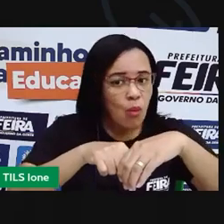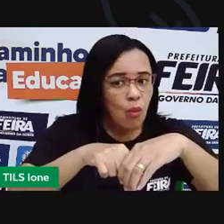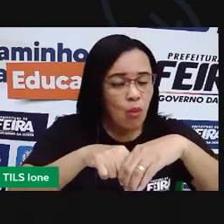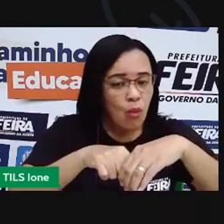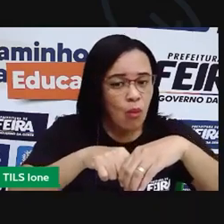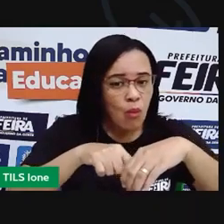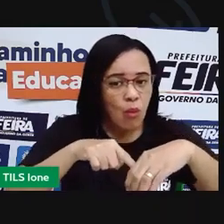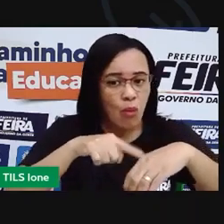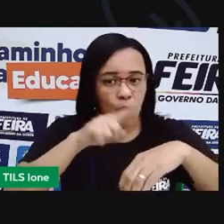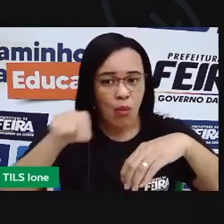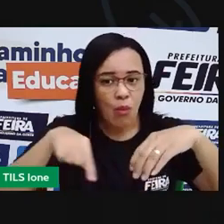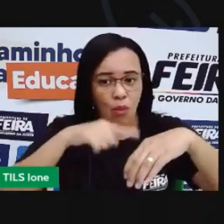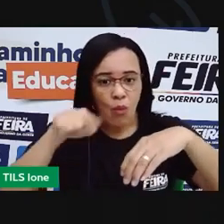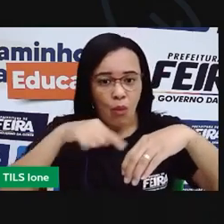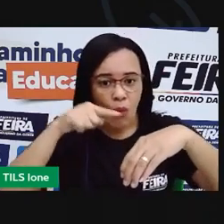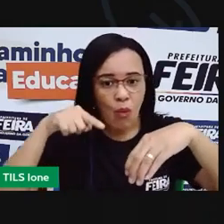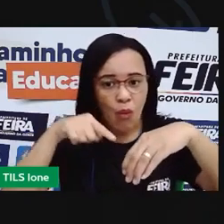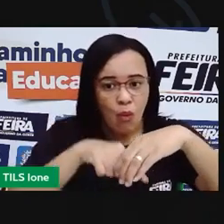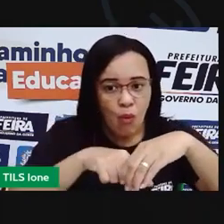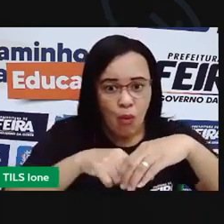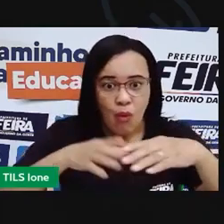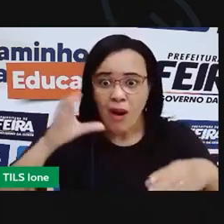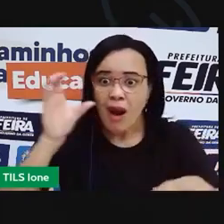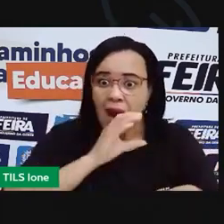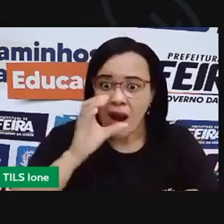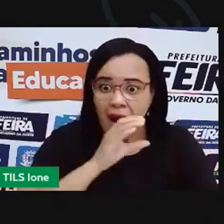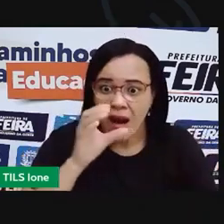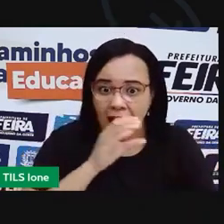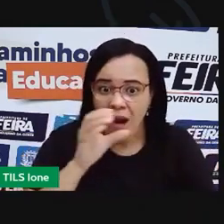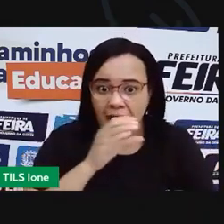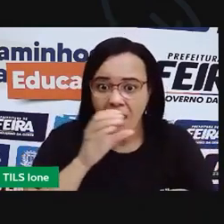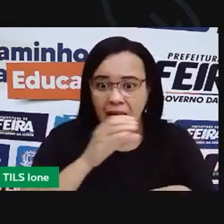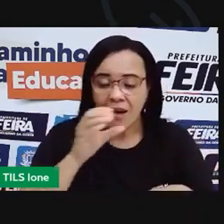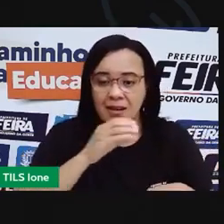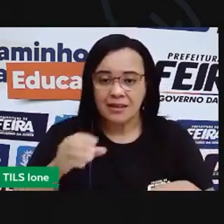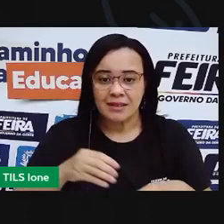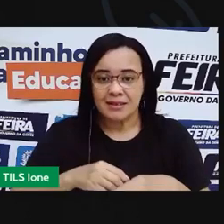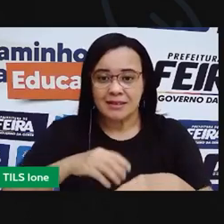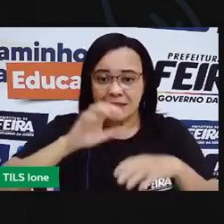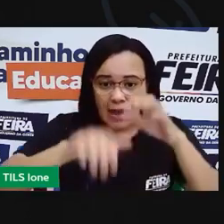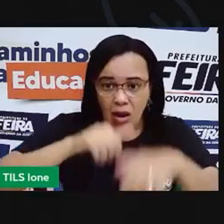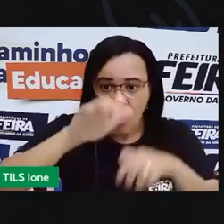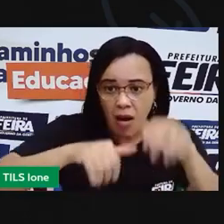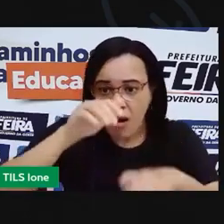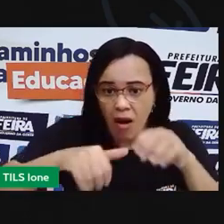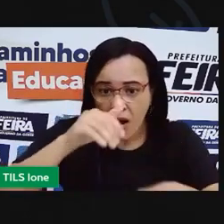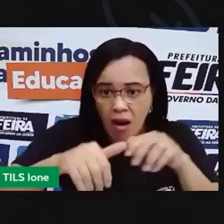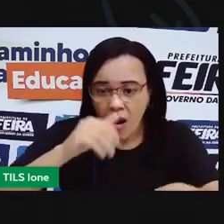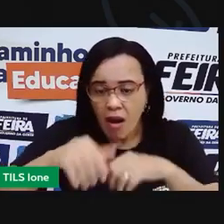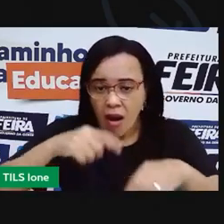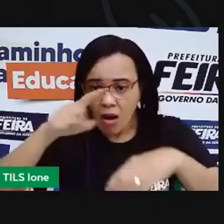O tatu faz tudo depressa. Faz depressa um buraco.